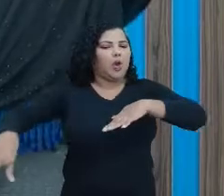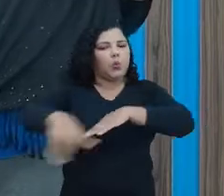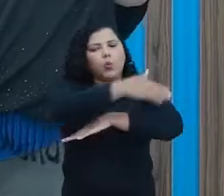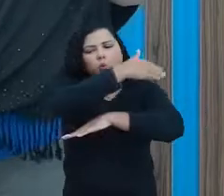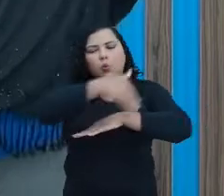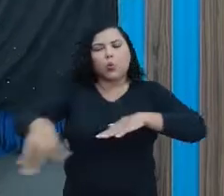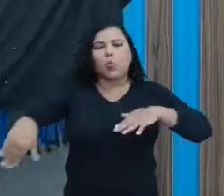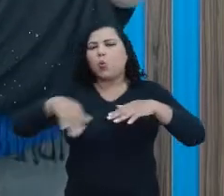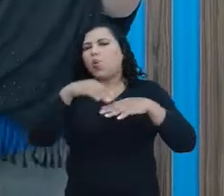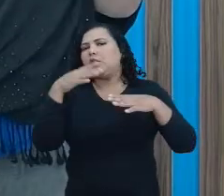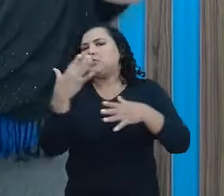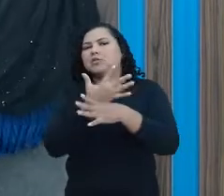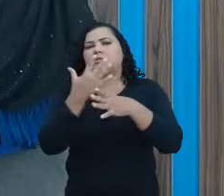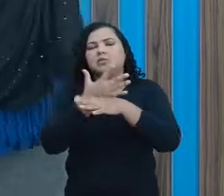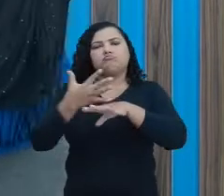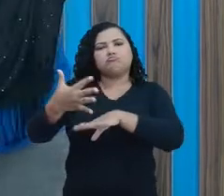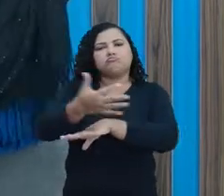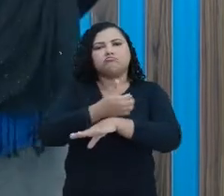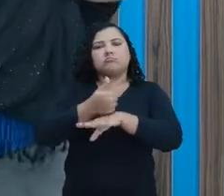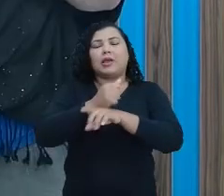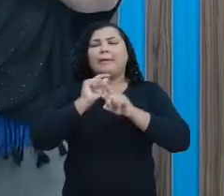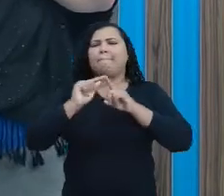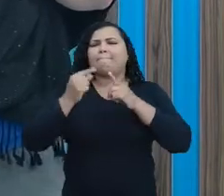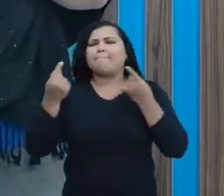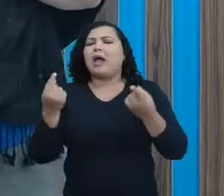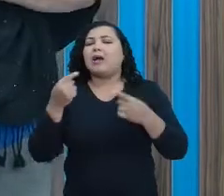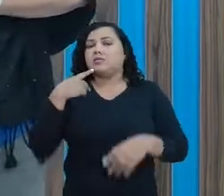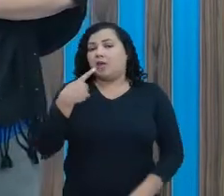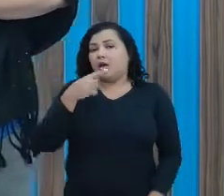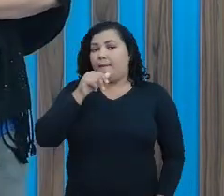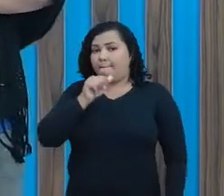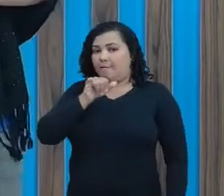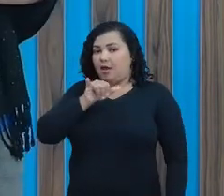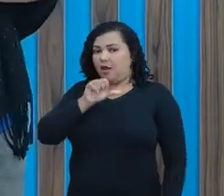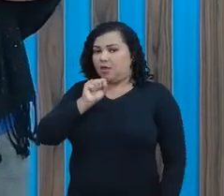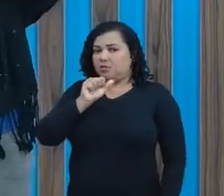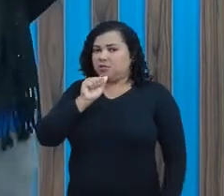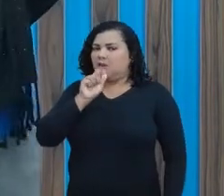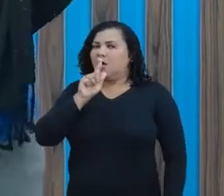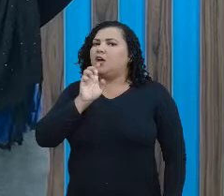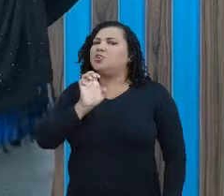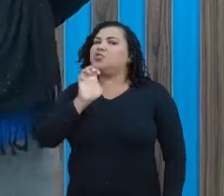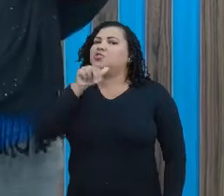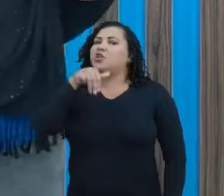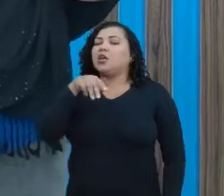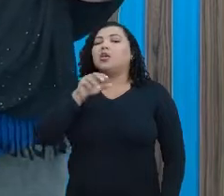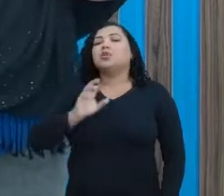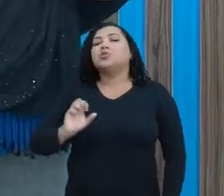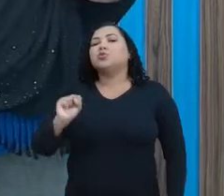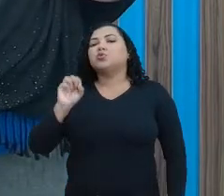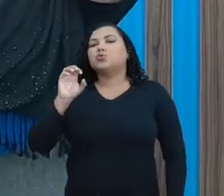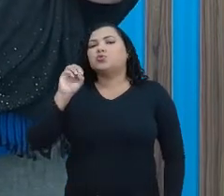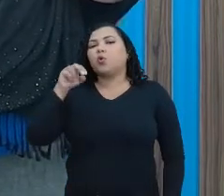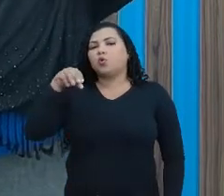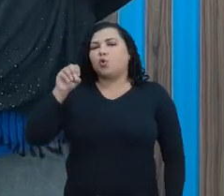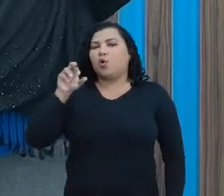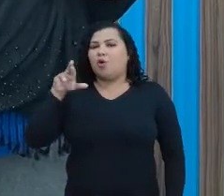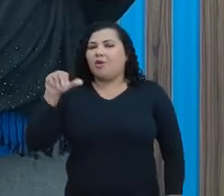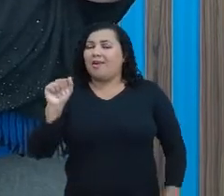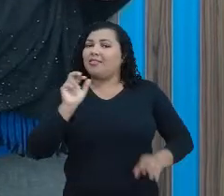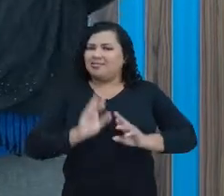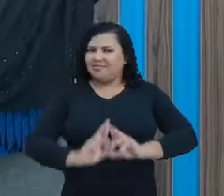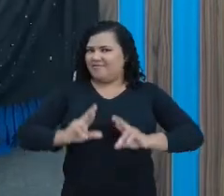uma cidade, uma praça, mas a paisagem sonora, ela é diferente. Paisagem sonora